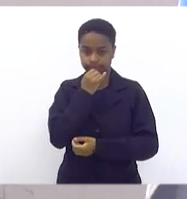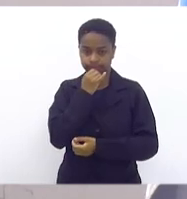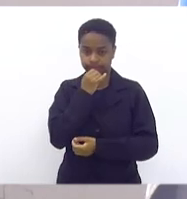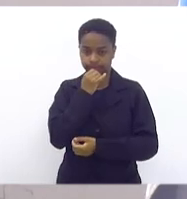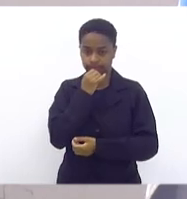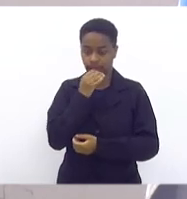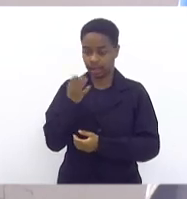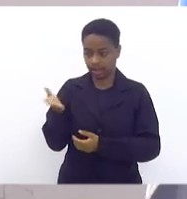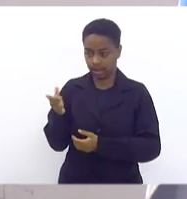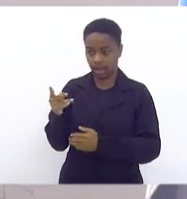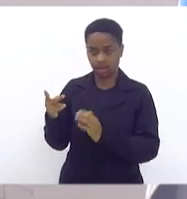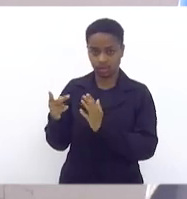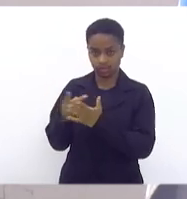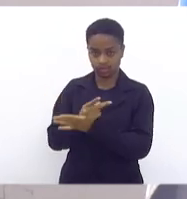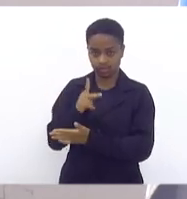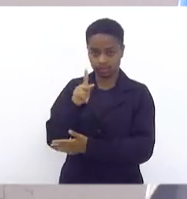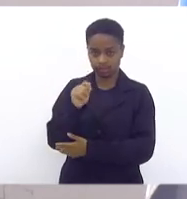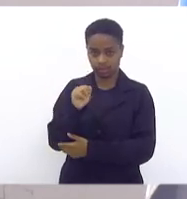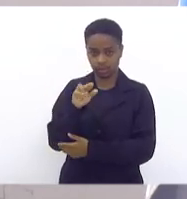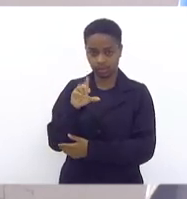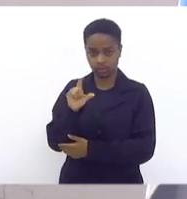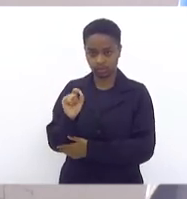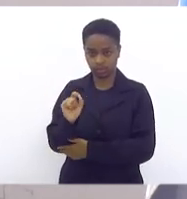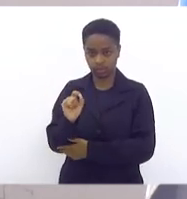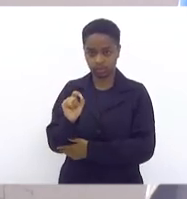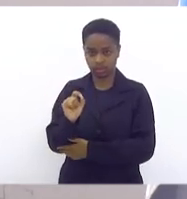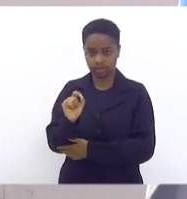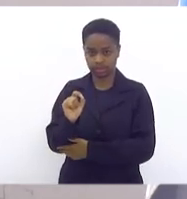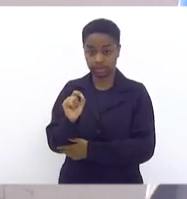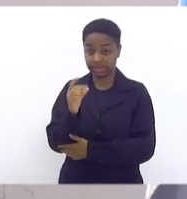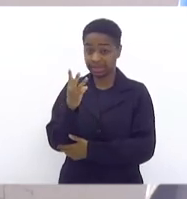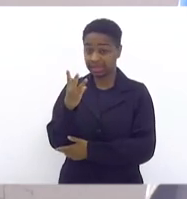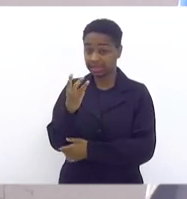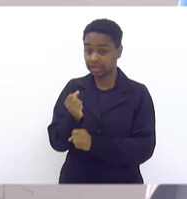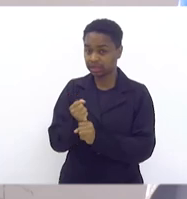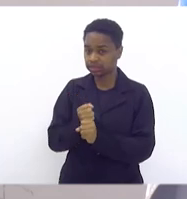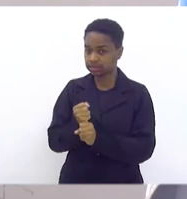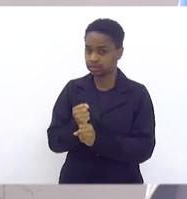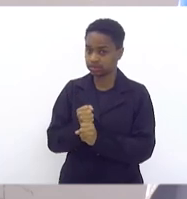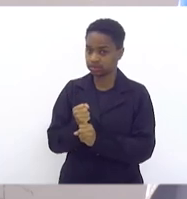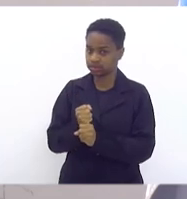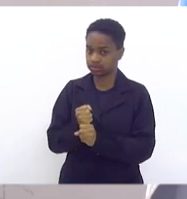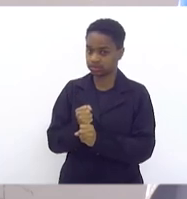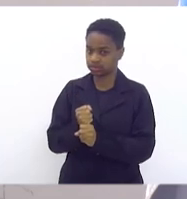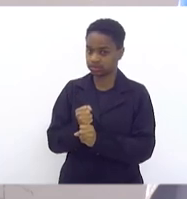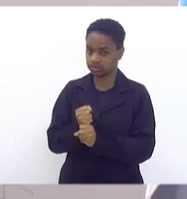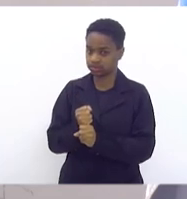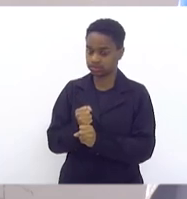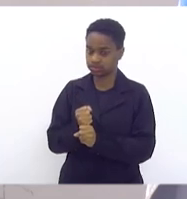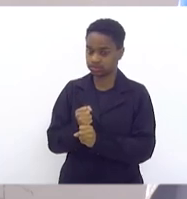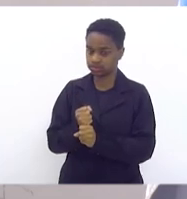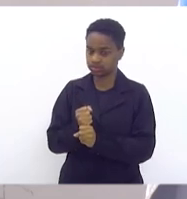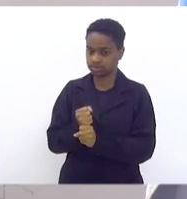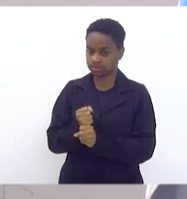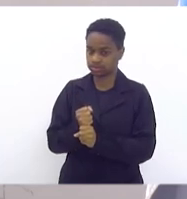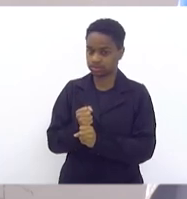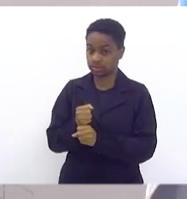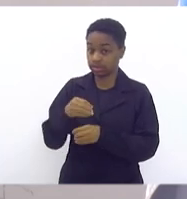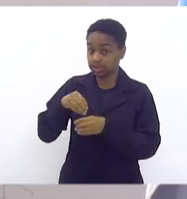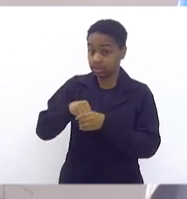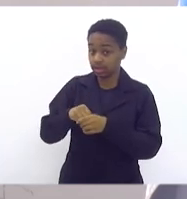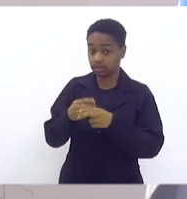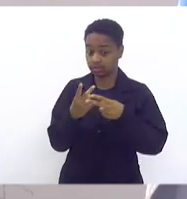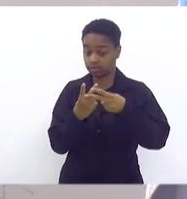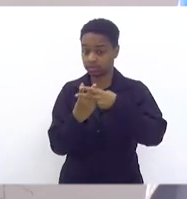esse em que o Paulo Alberto fica ficou 3 anos da sua vida dentro da